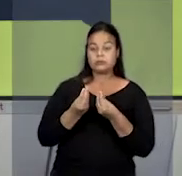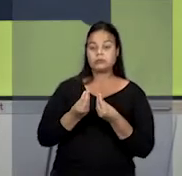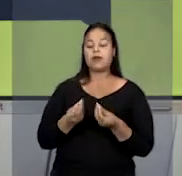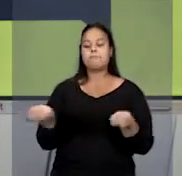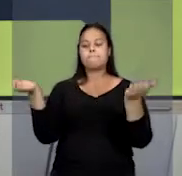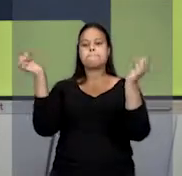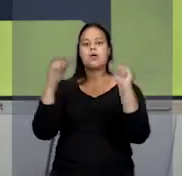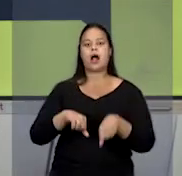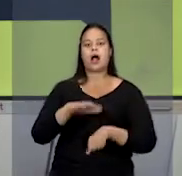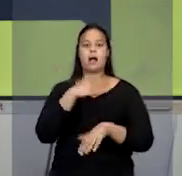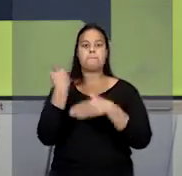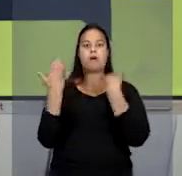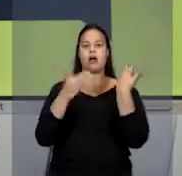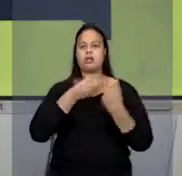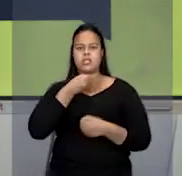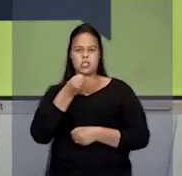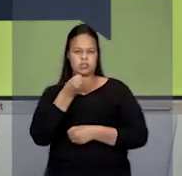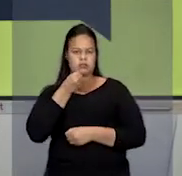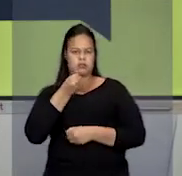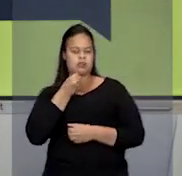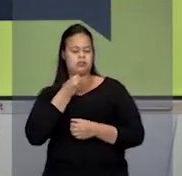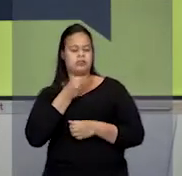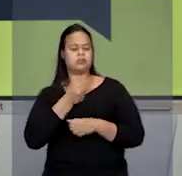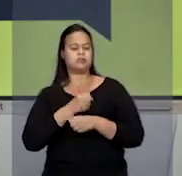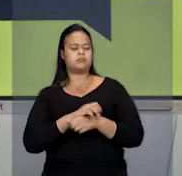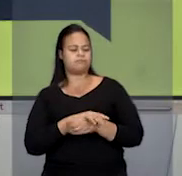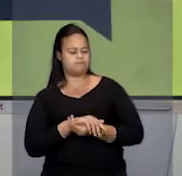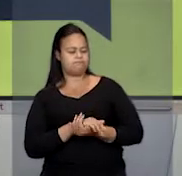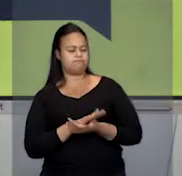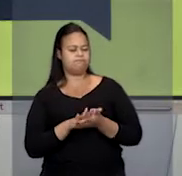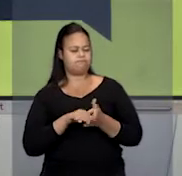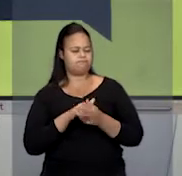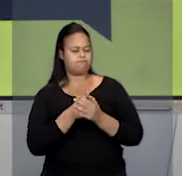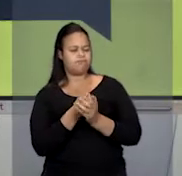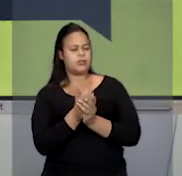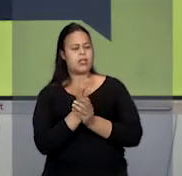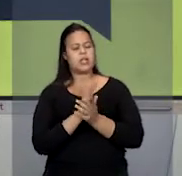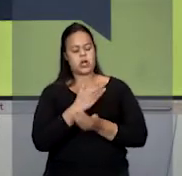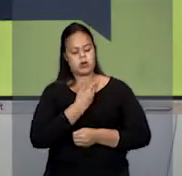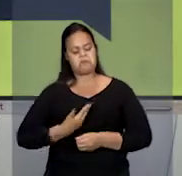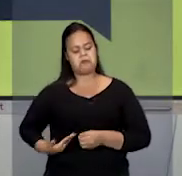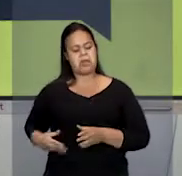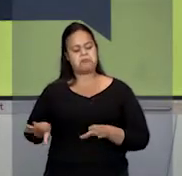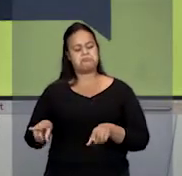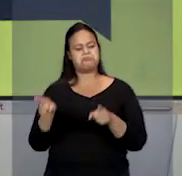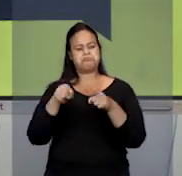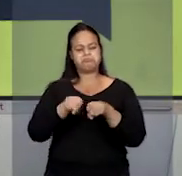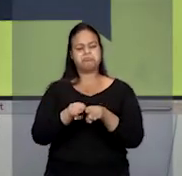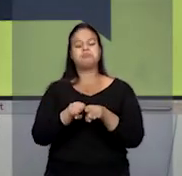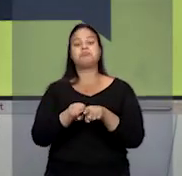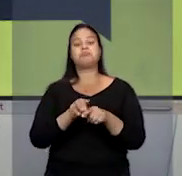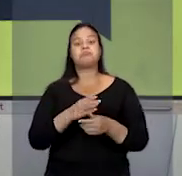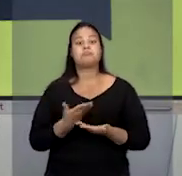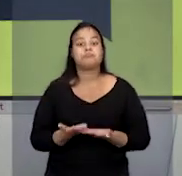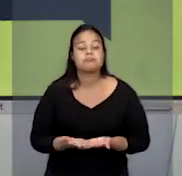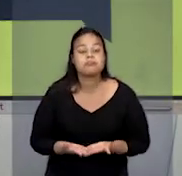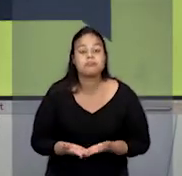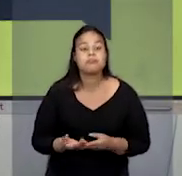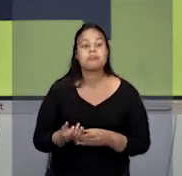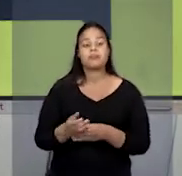com a morte dele e a desconfiança com relação ao governo. E aí surge em 1831 a Noite